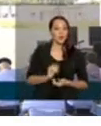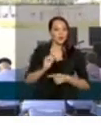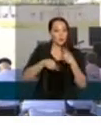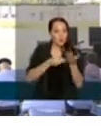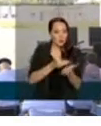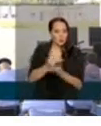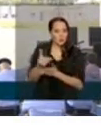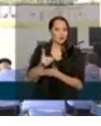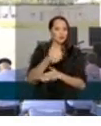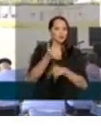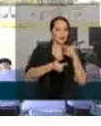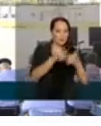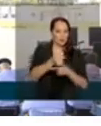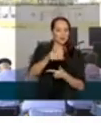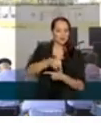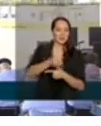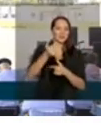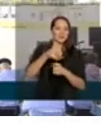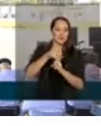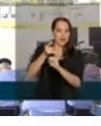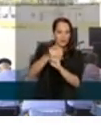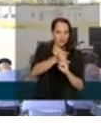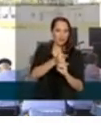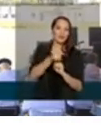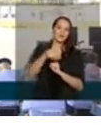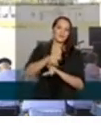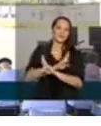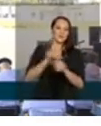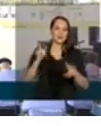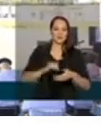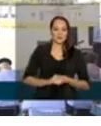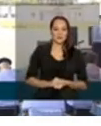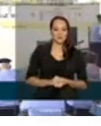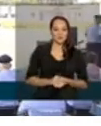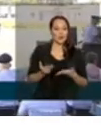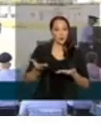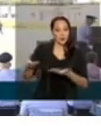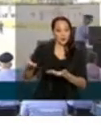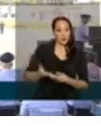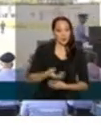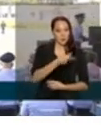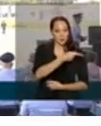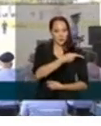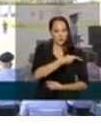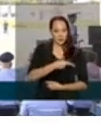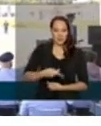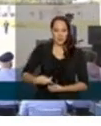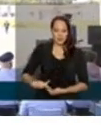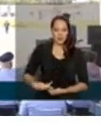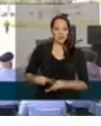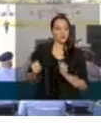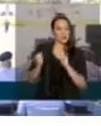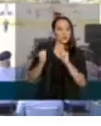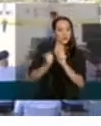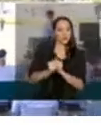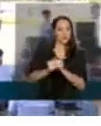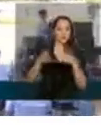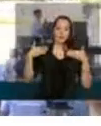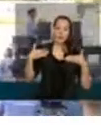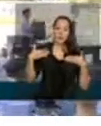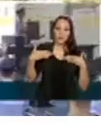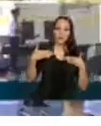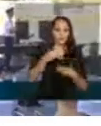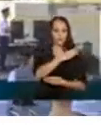Convidamos o presidente da República, acompanhado pelo ministro da Defesa, pelo comandante da Aeronáutica e pelo diretor-geral do DCEA,